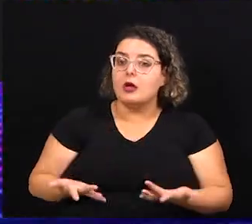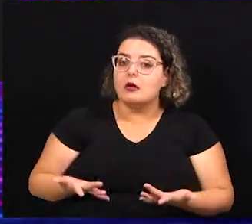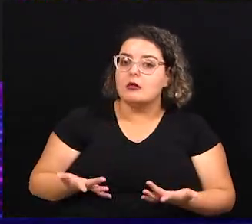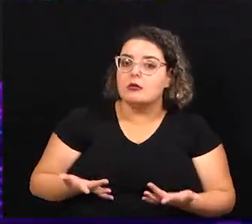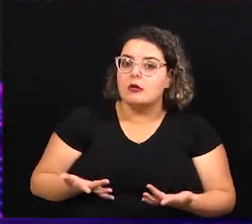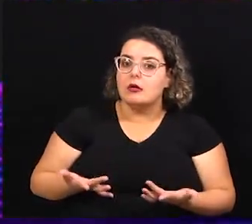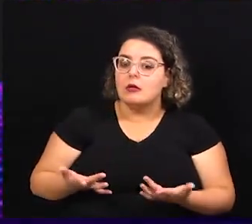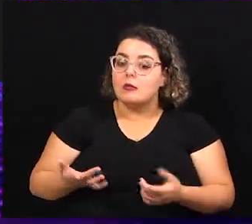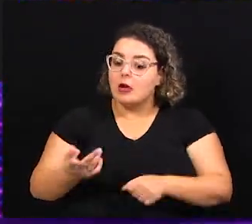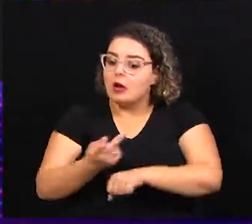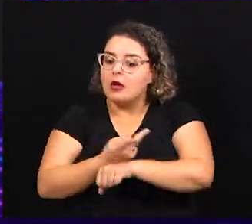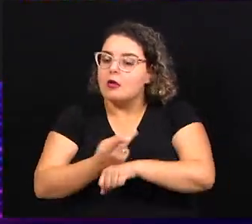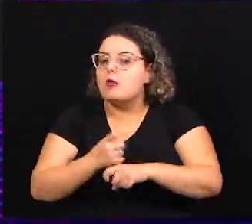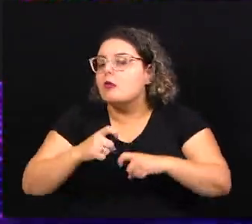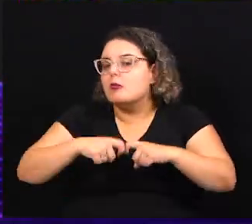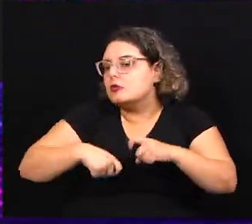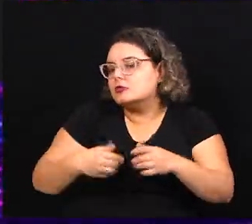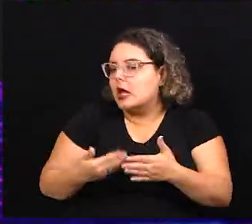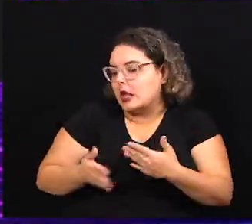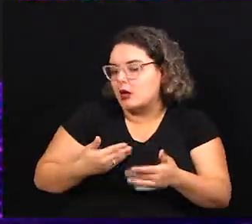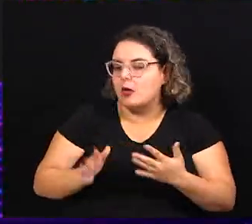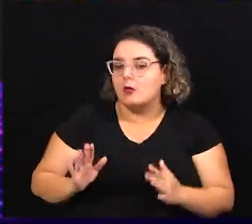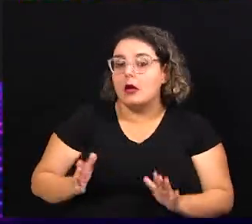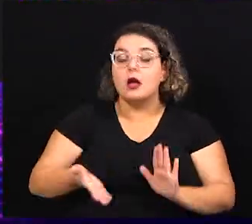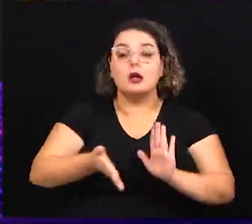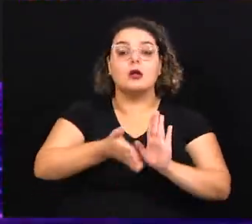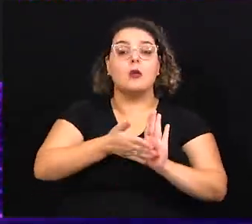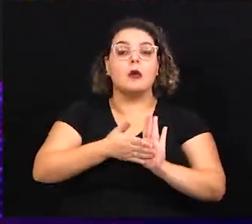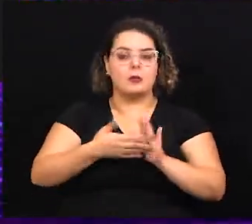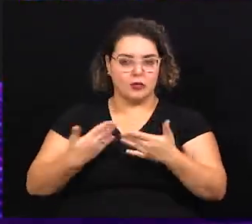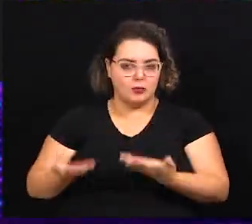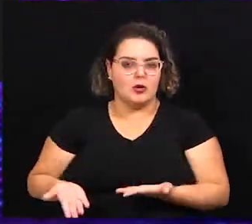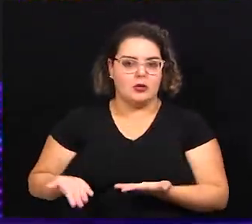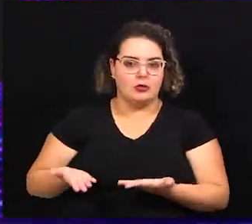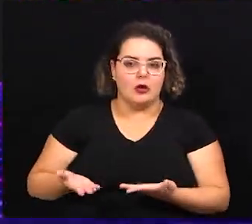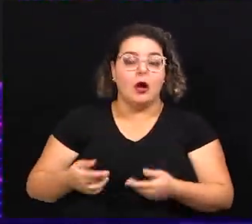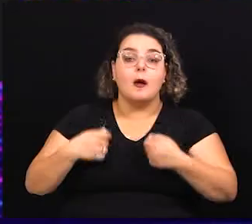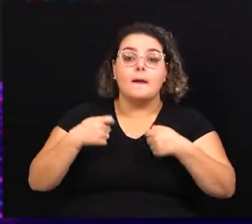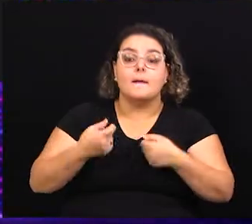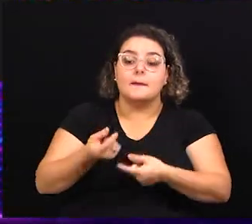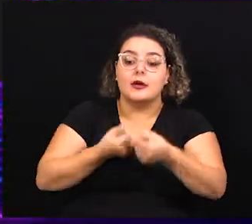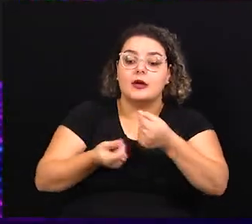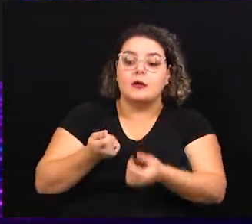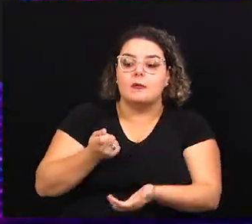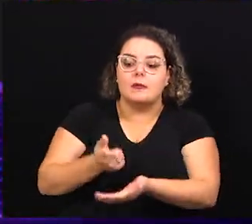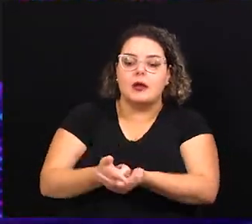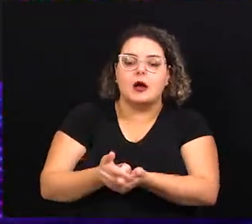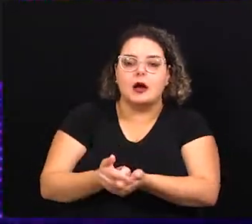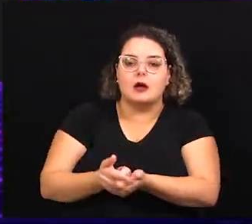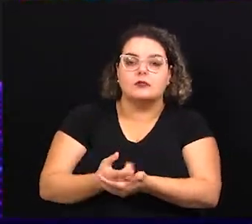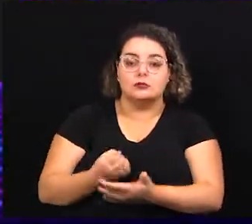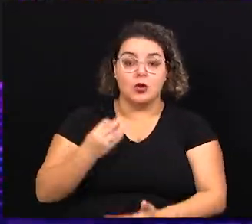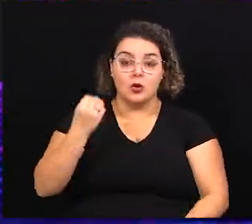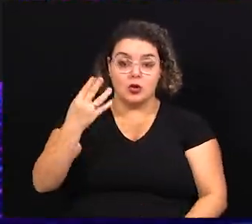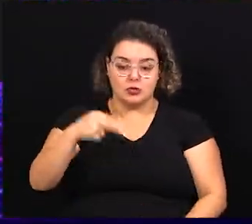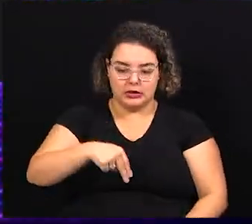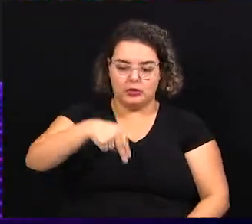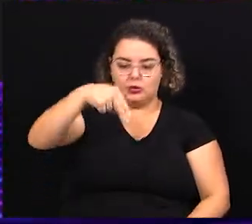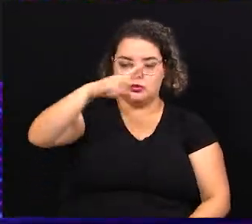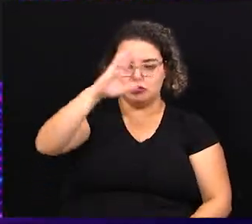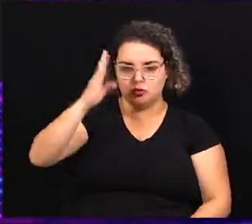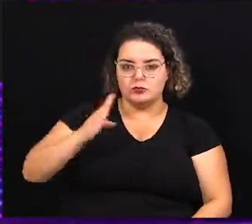dessa vez ele não busca por sexo casual. Dessa vez ele tem uma proposta. Ele precisa que ela patrocine uma viagem até o norte do